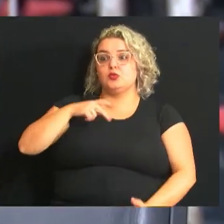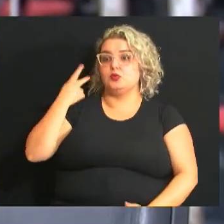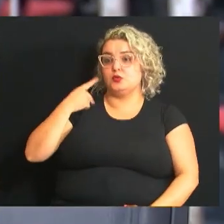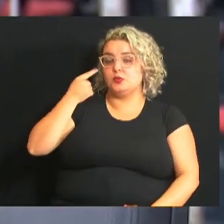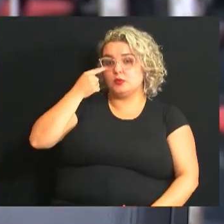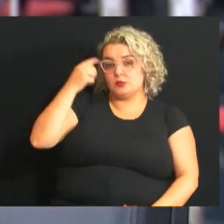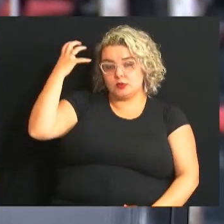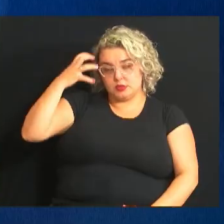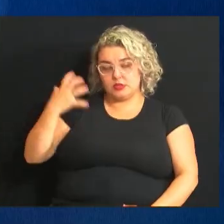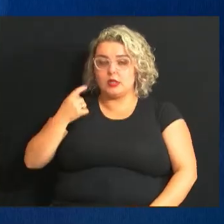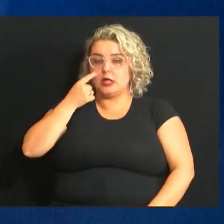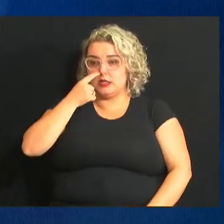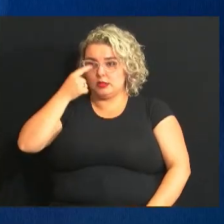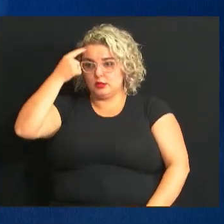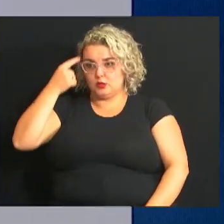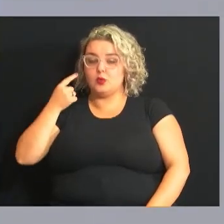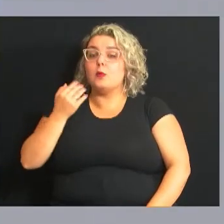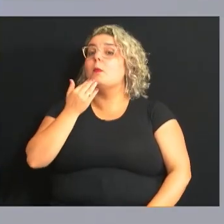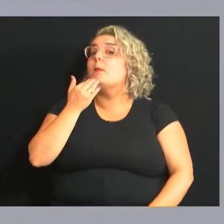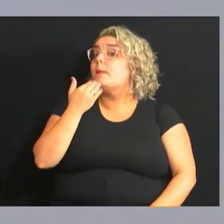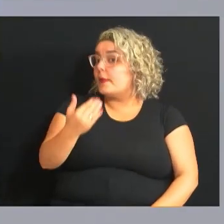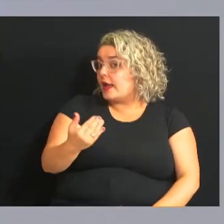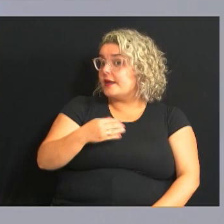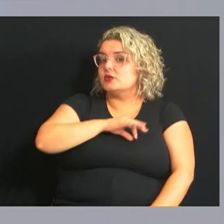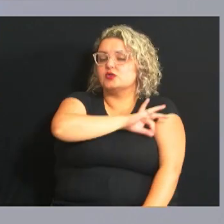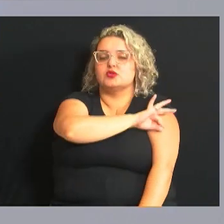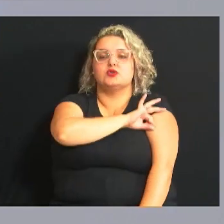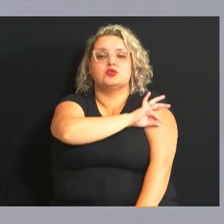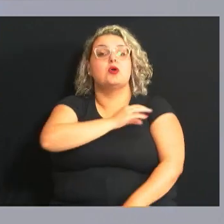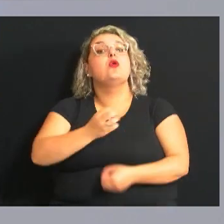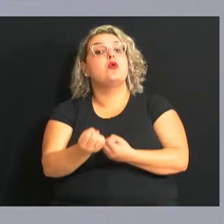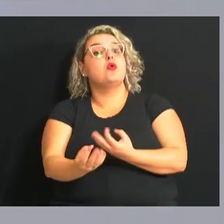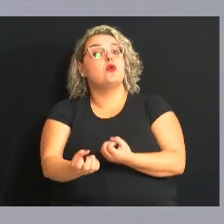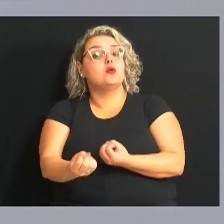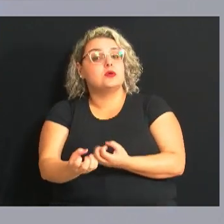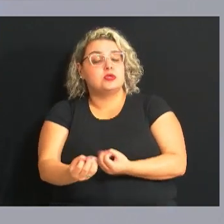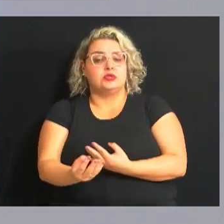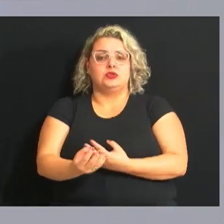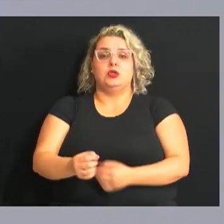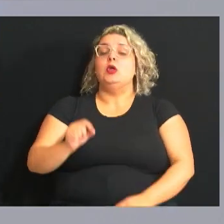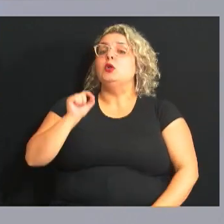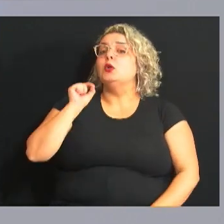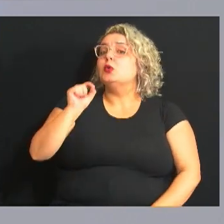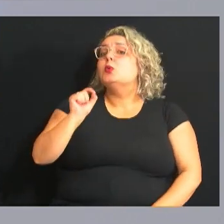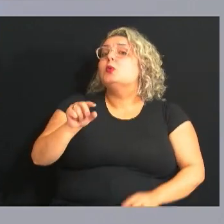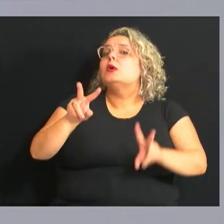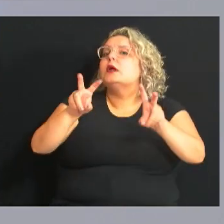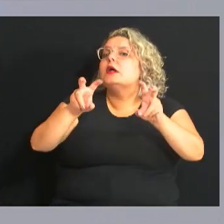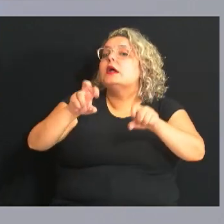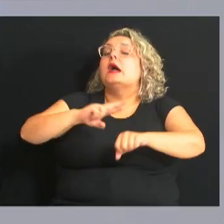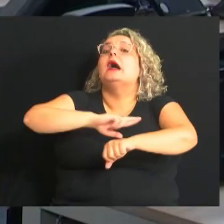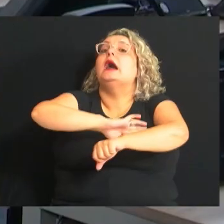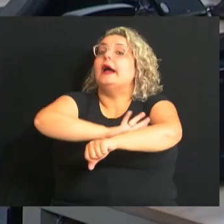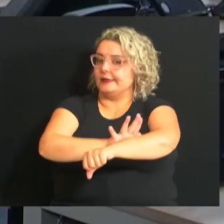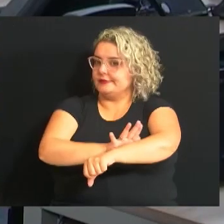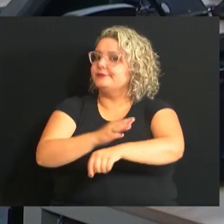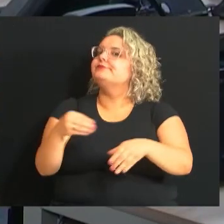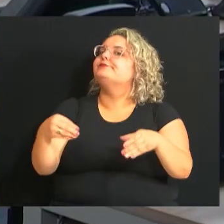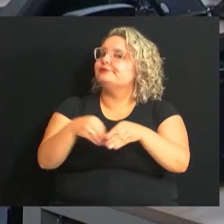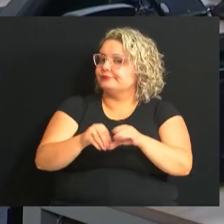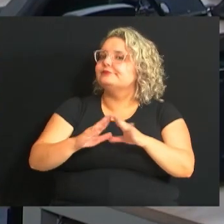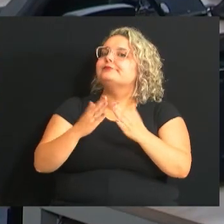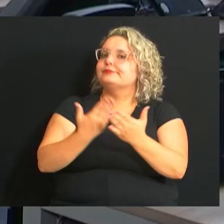Miguel, solicita à Prefeitura informações sobre casos de racismo nas escolas da cidade. Bom,